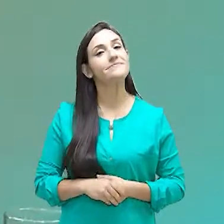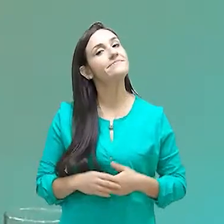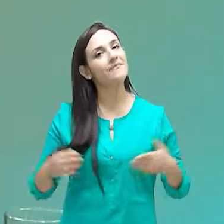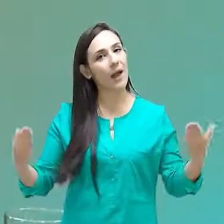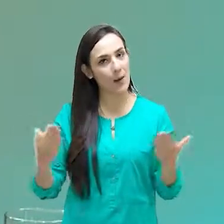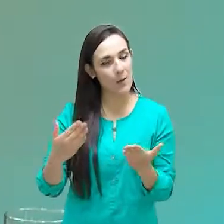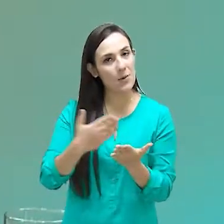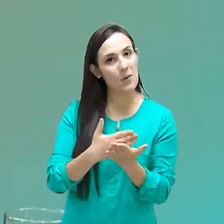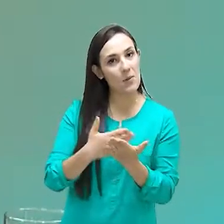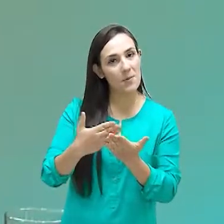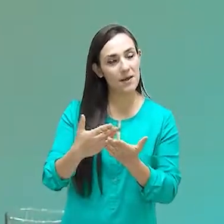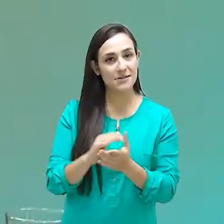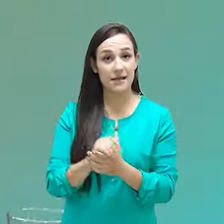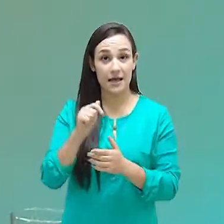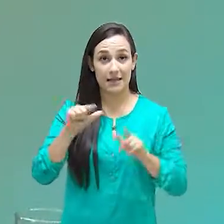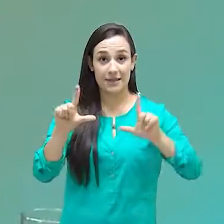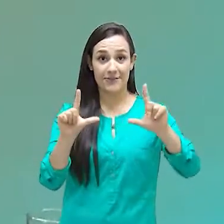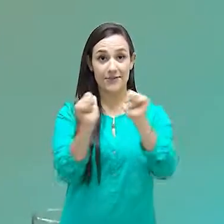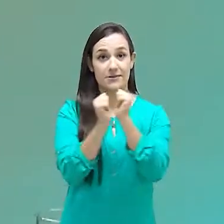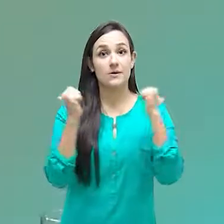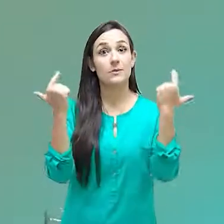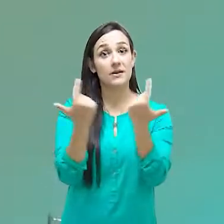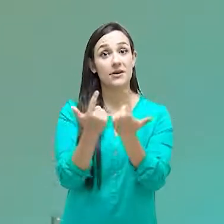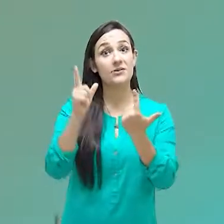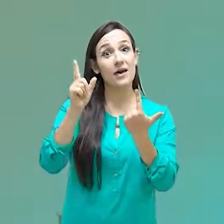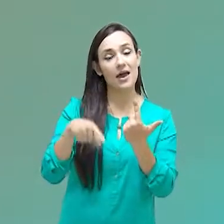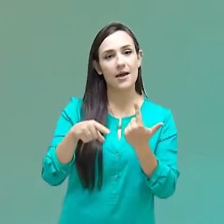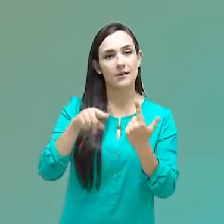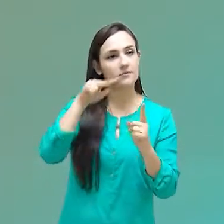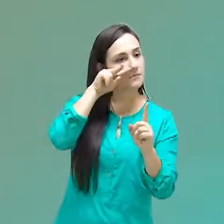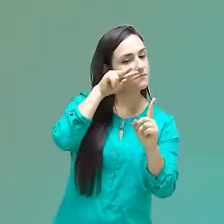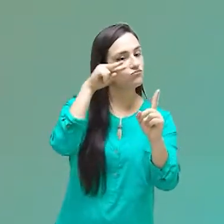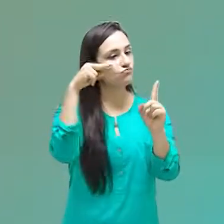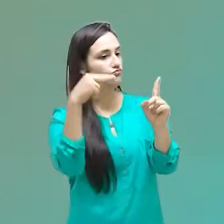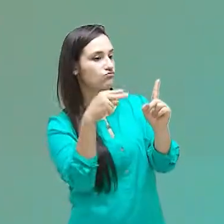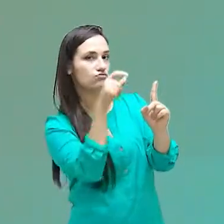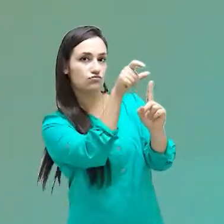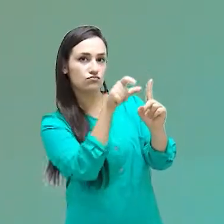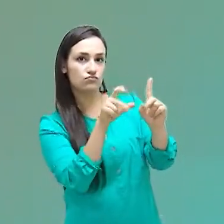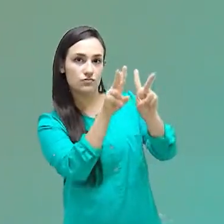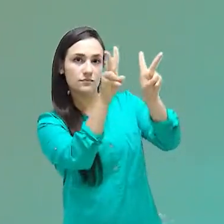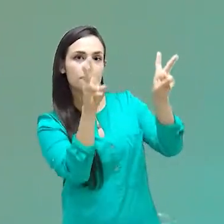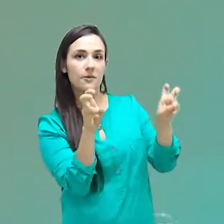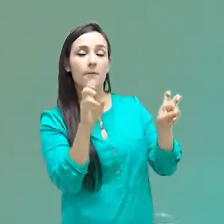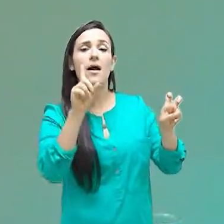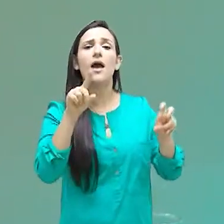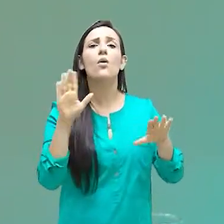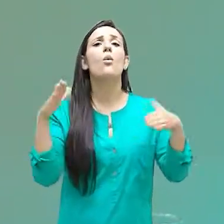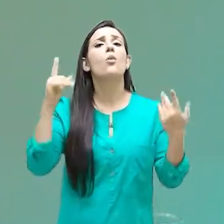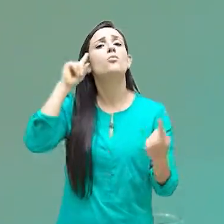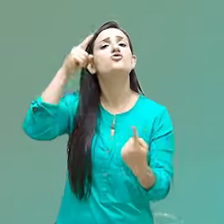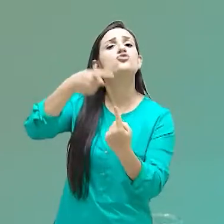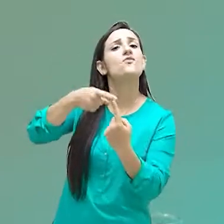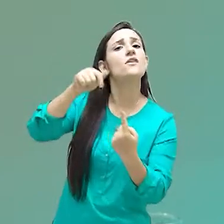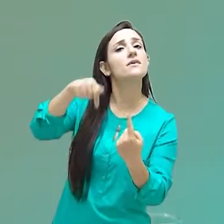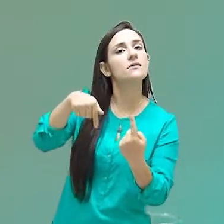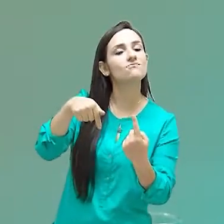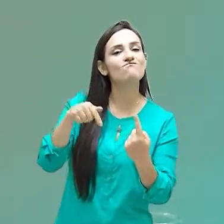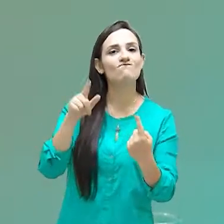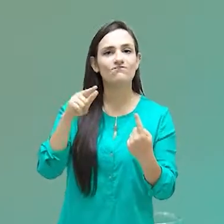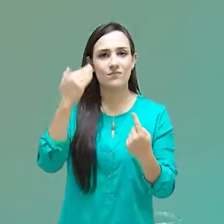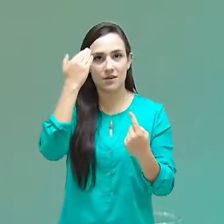Muito bem, começa a partir de agora aqui na TV Assembleia mais uma edição do Ponto de Vista, o nosso programa onde o objetivo é